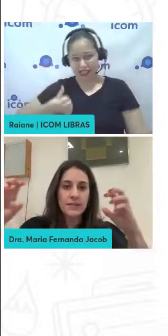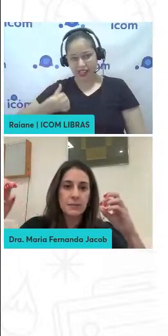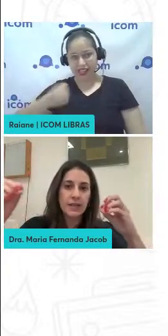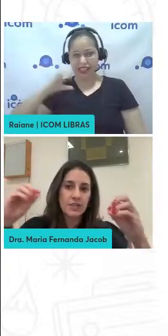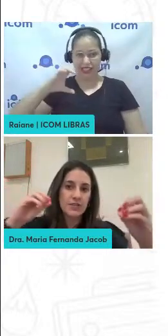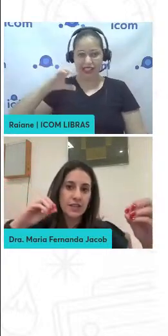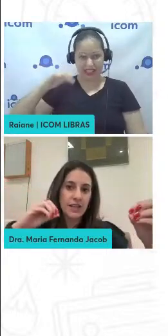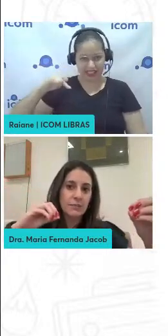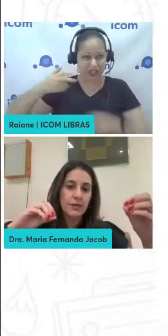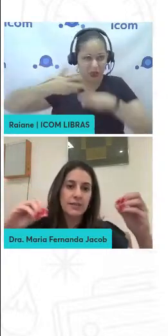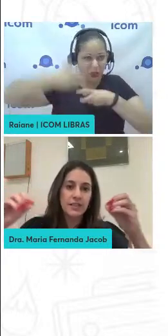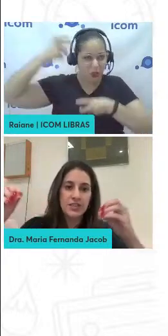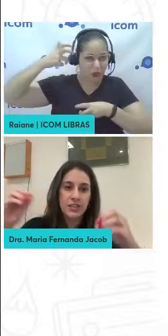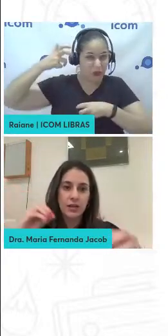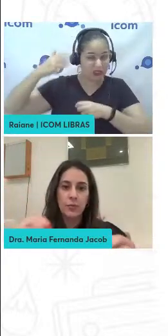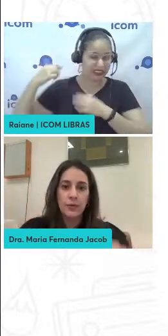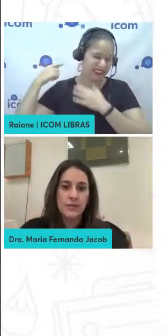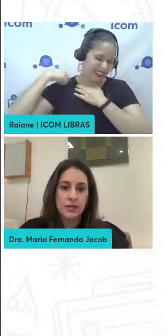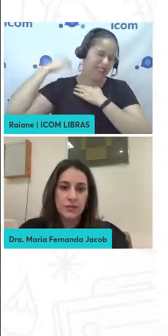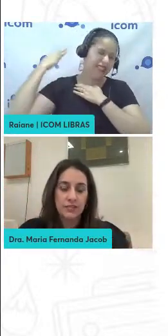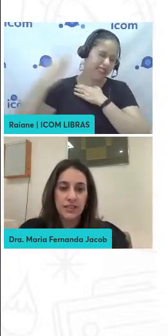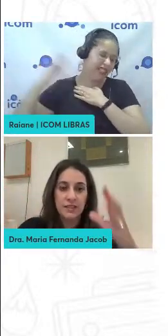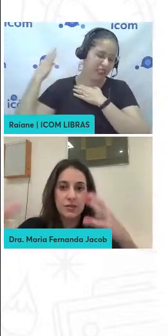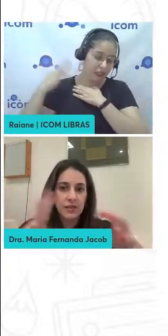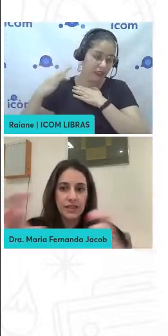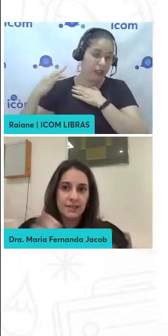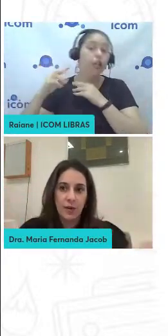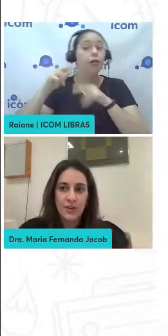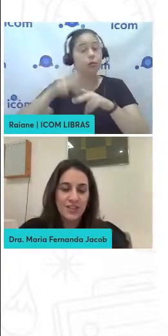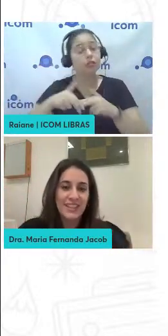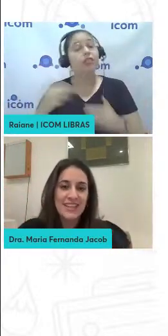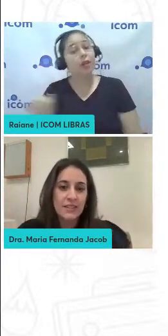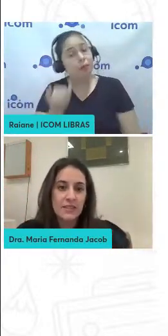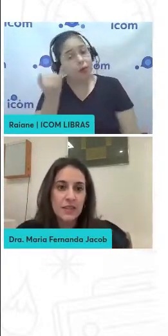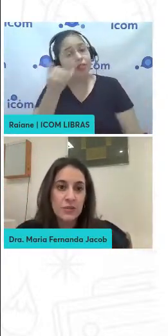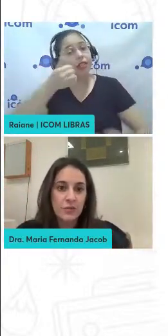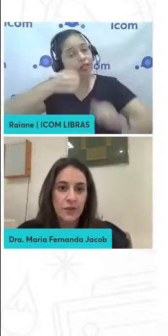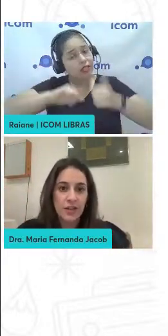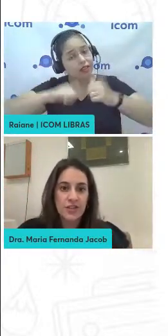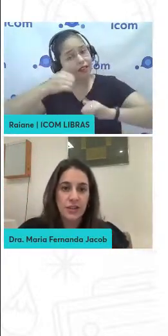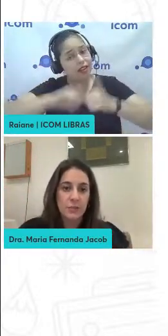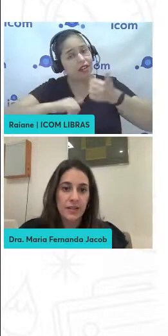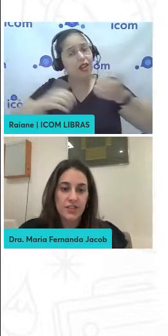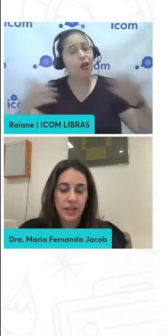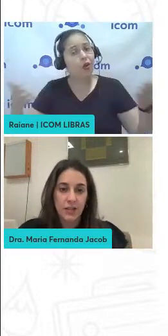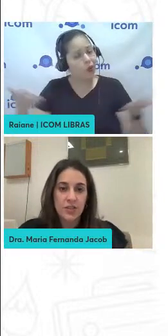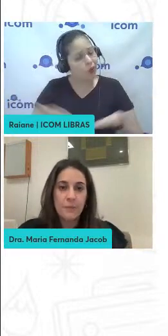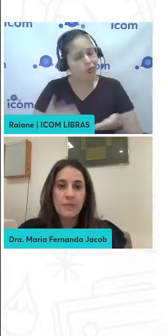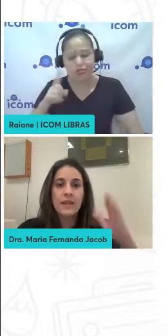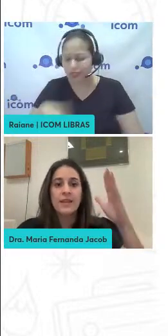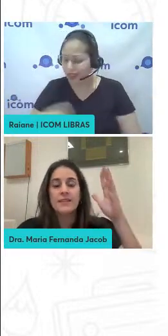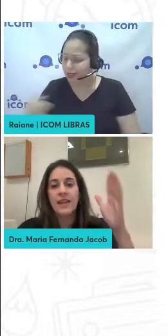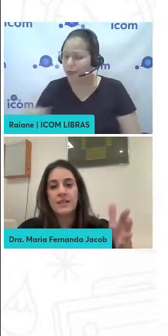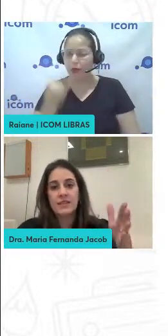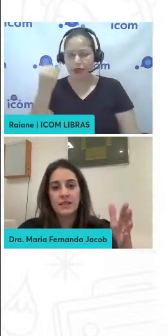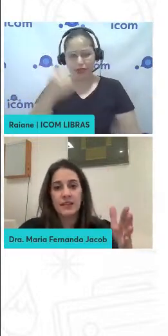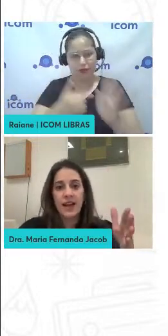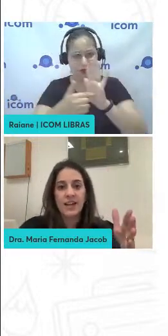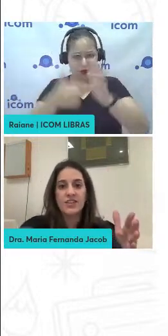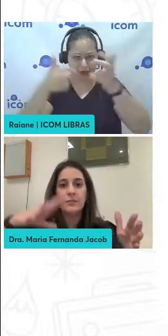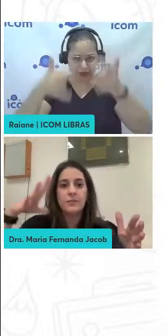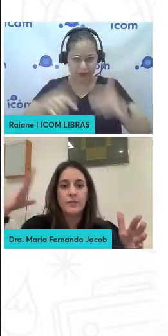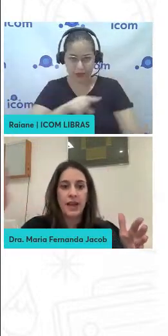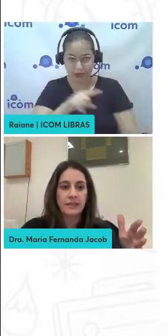começam a perceber que é importante o processo da avaliação e eu queria hoje trazer isso forte aqui para a gente. Desde